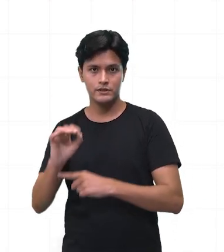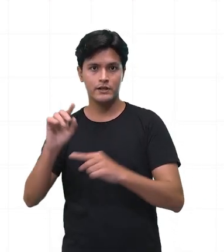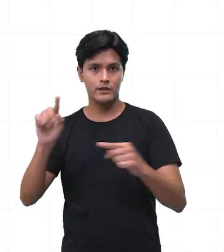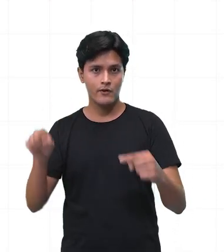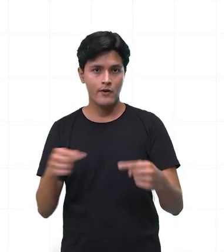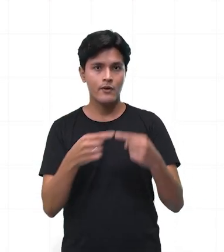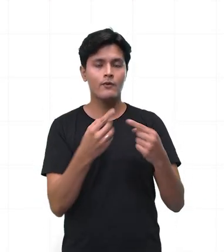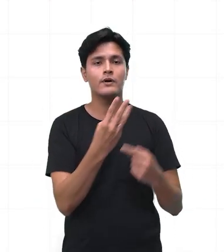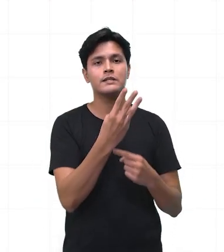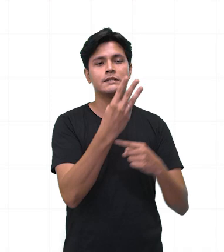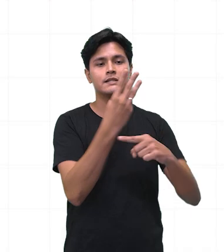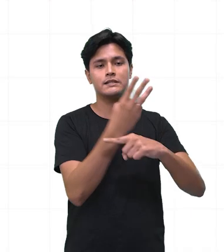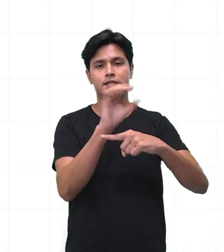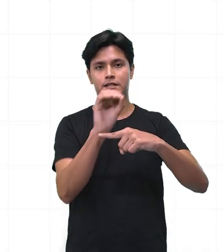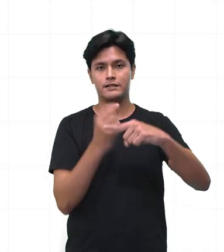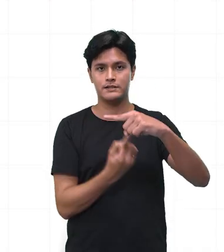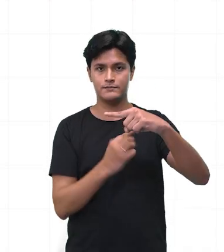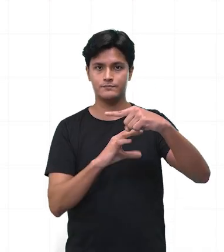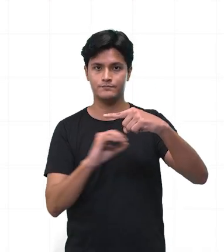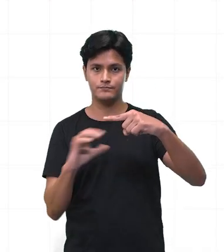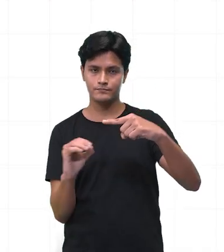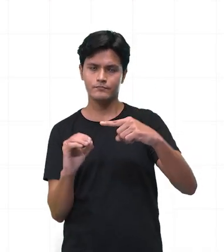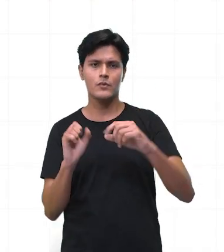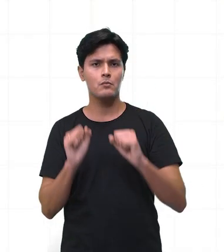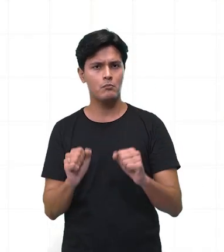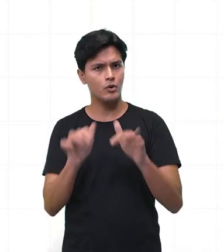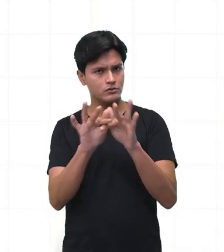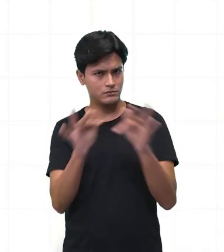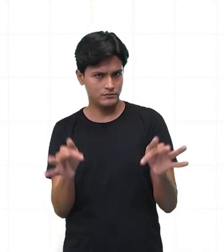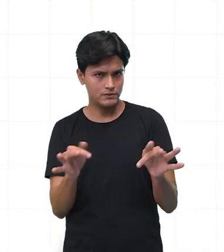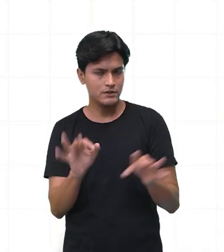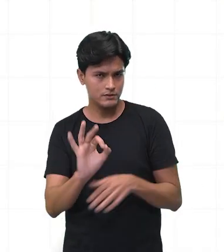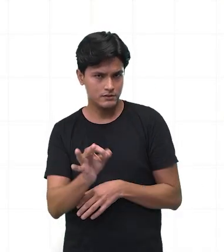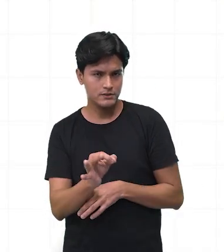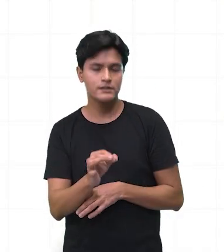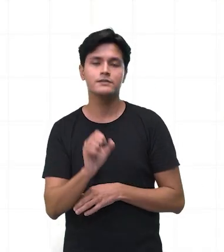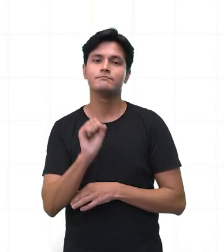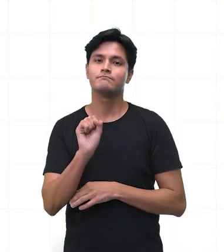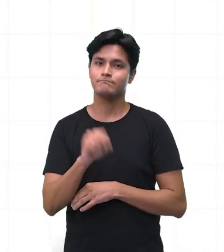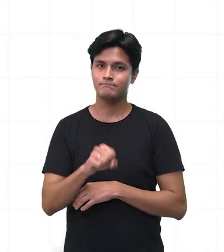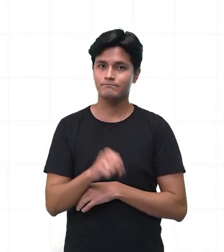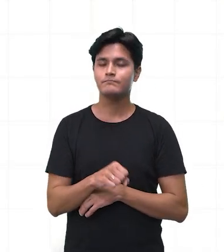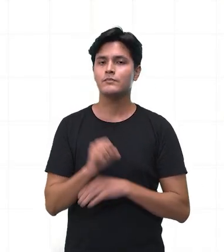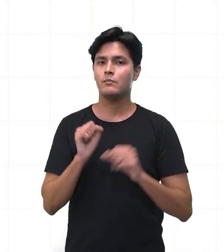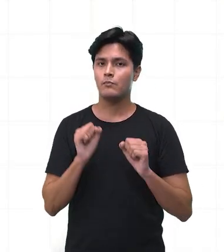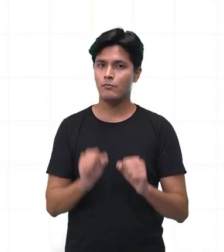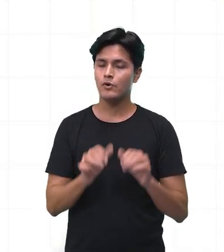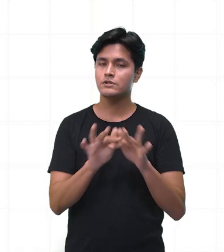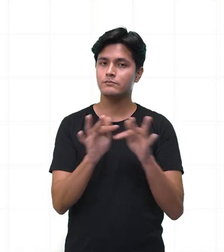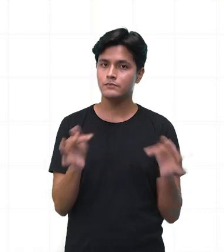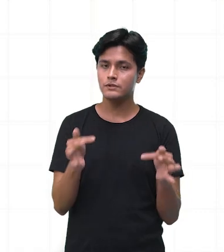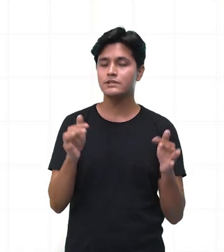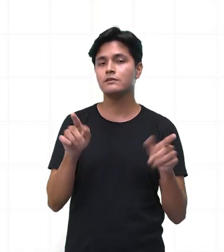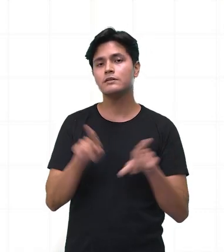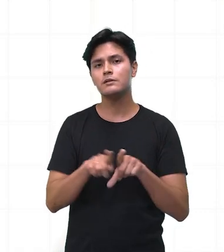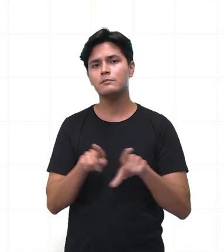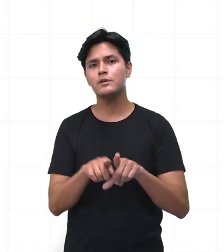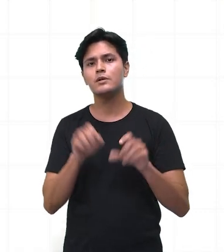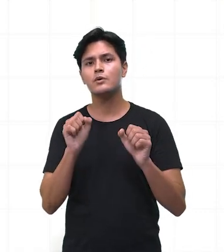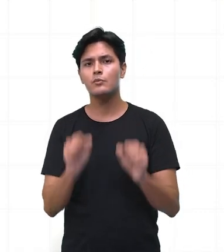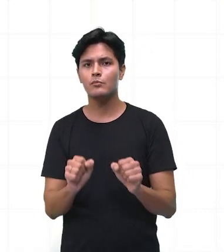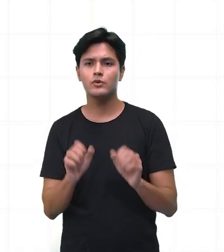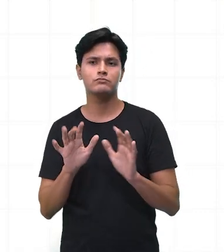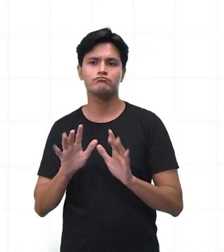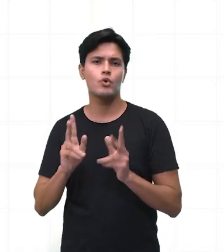100. Eu posso simplificar isso daí, não posso? Você pode simplificar ou você pode usar dessa forma mesmo,